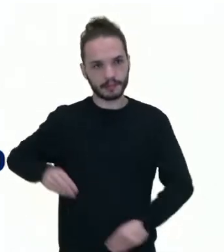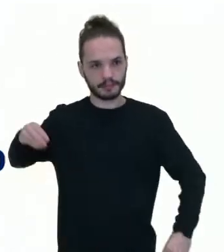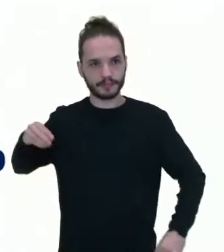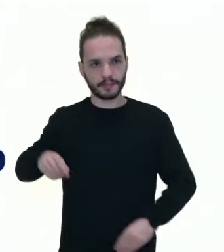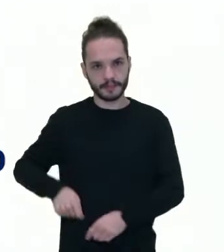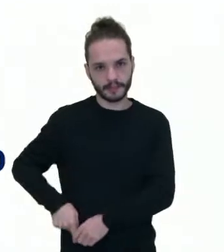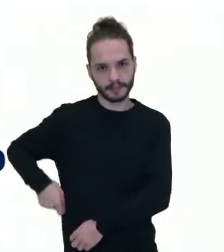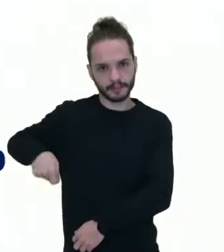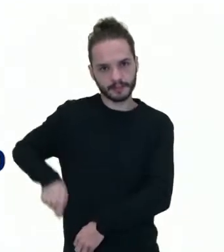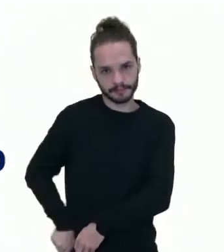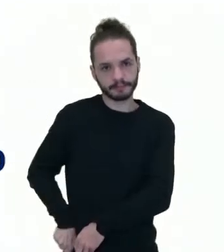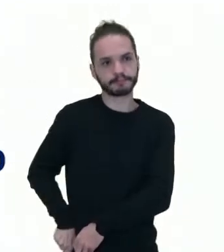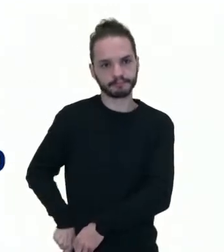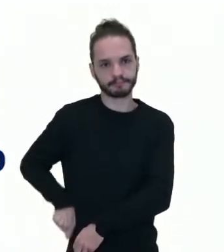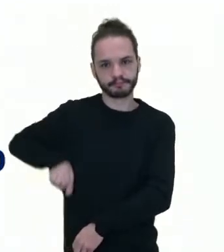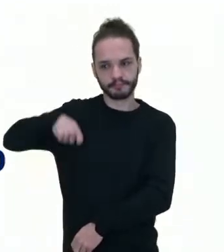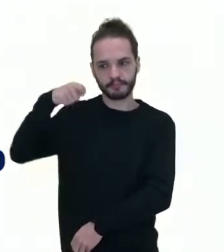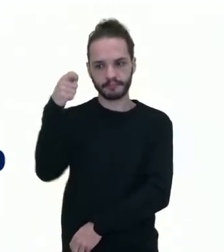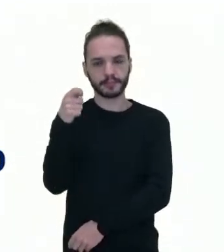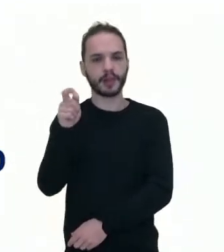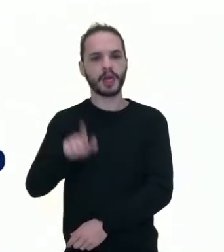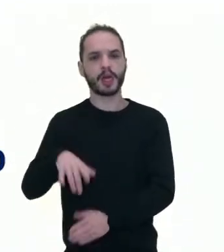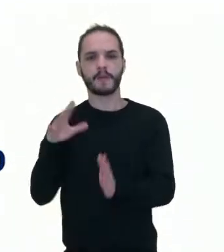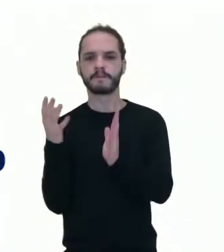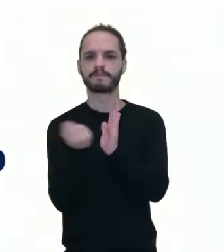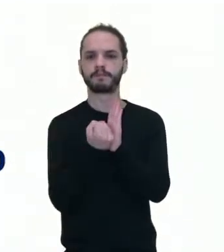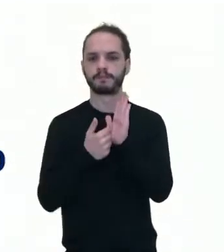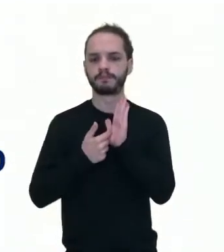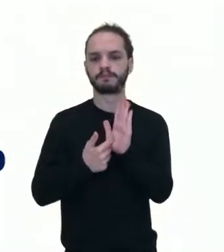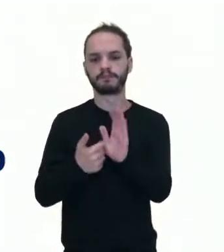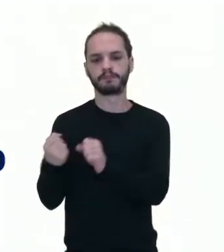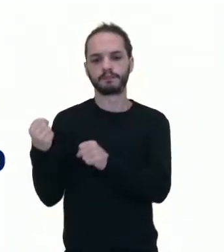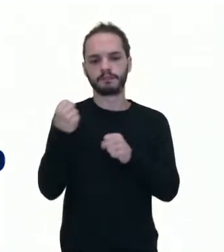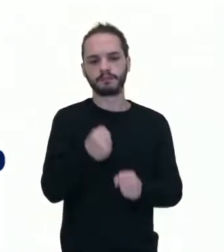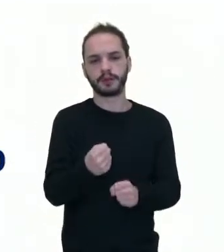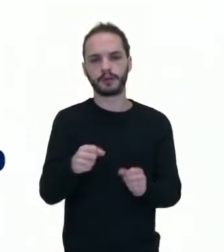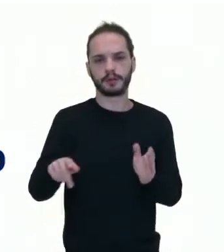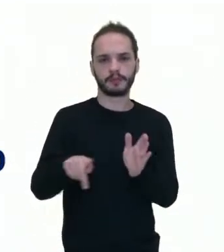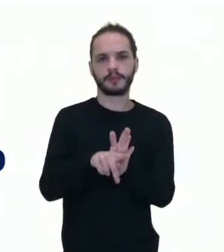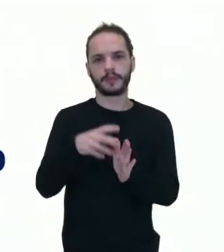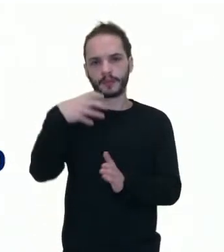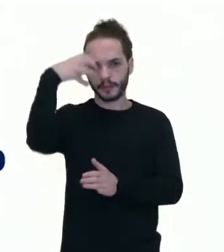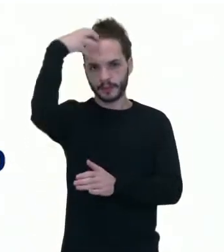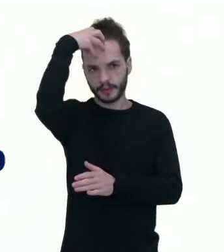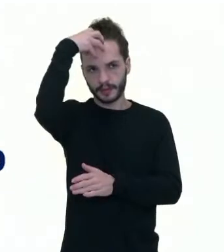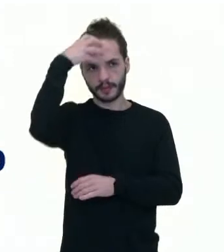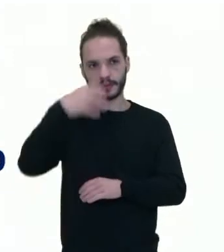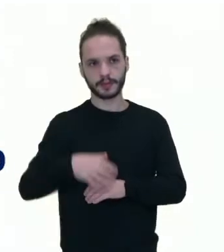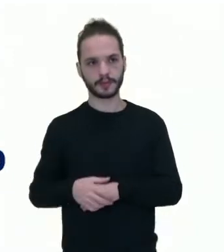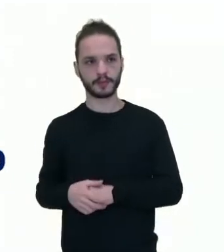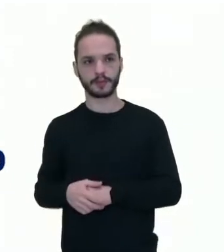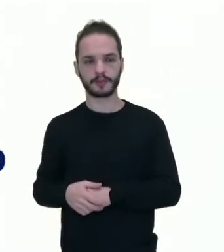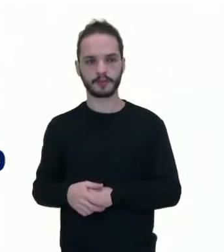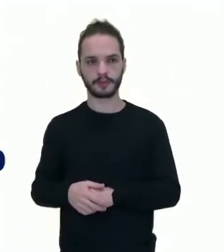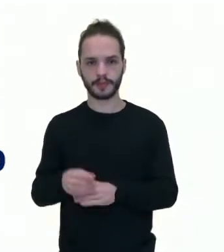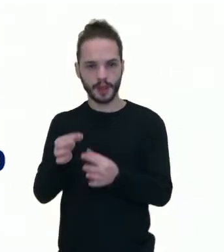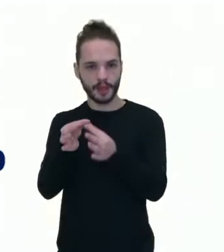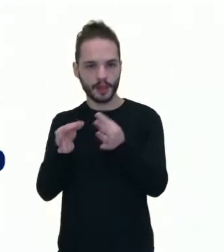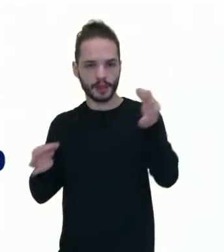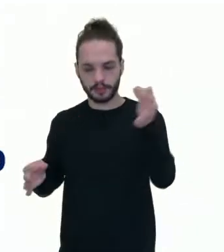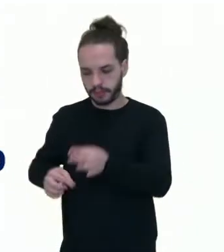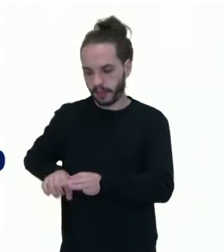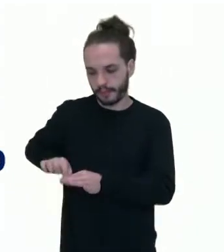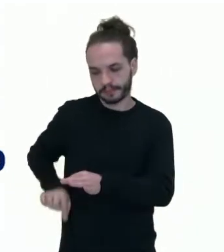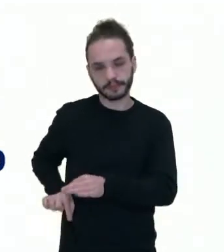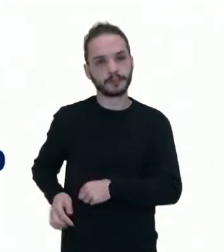ver a espada como que era um símbolo do poder real, poder terreno, poder da espada, certo, galera? Então